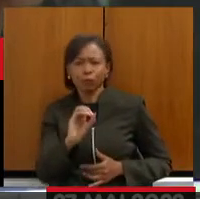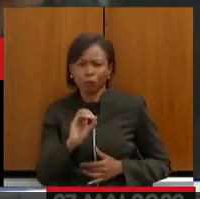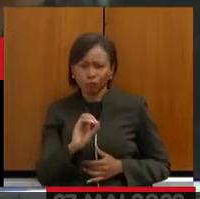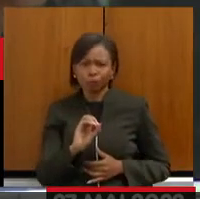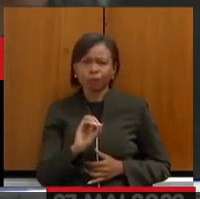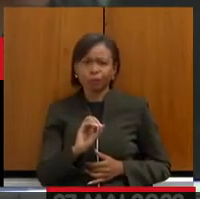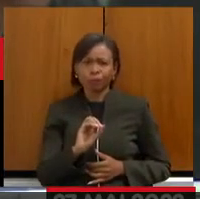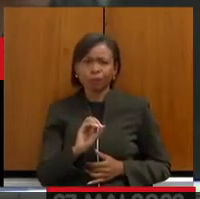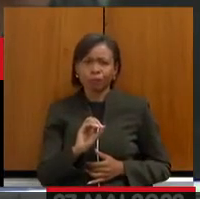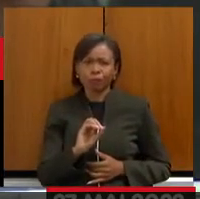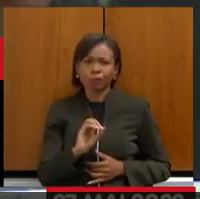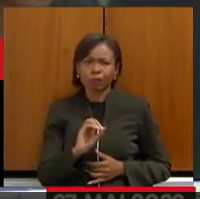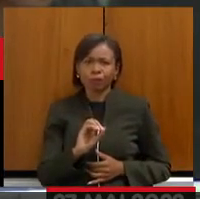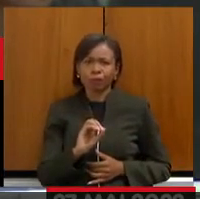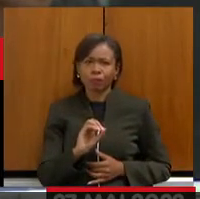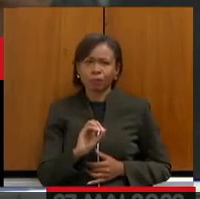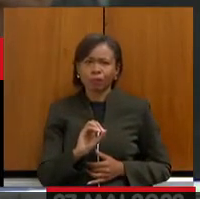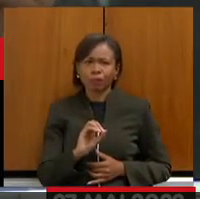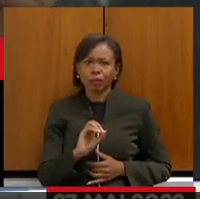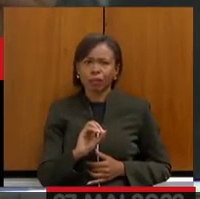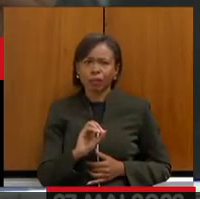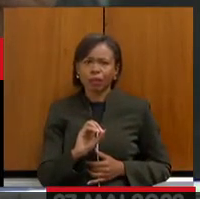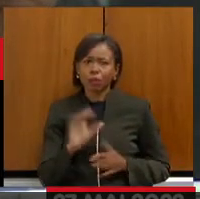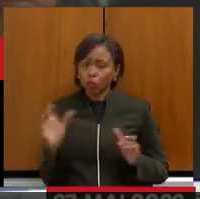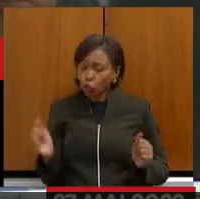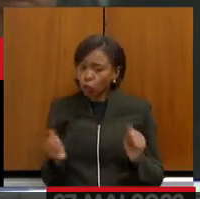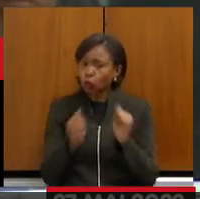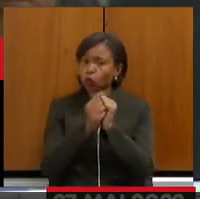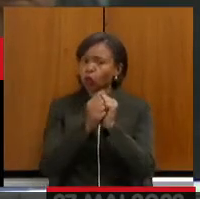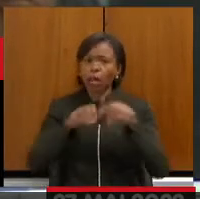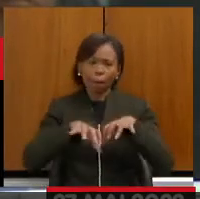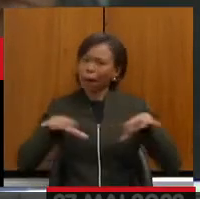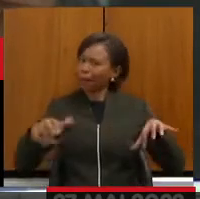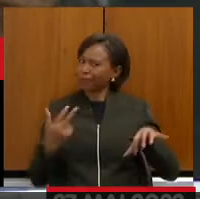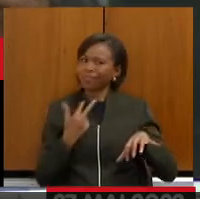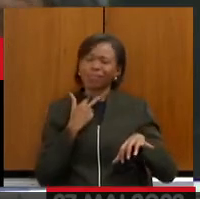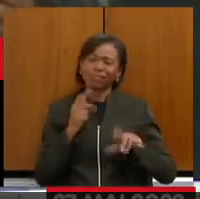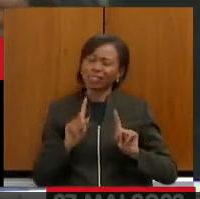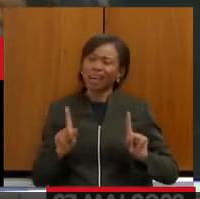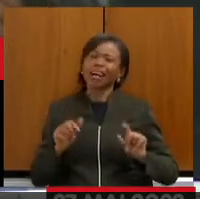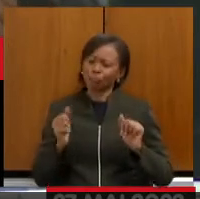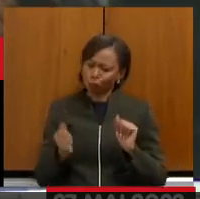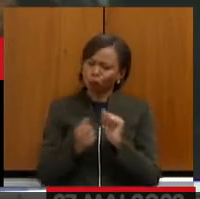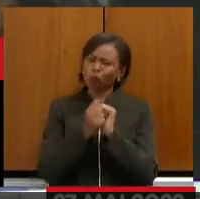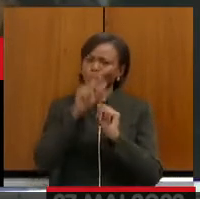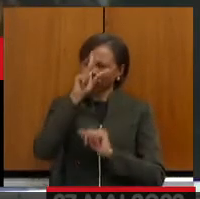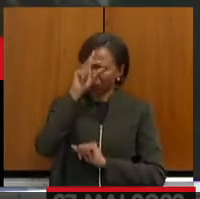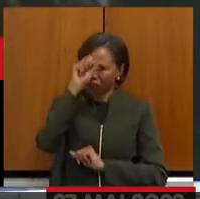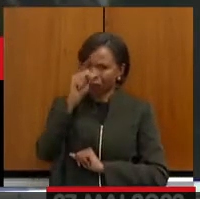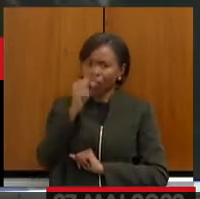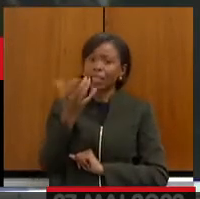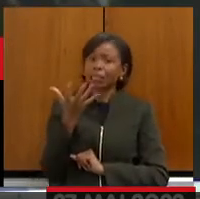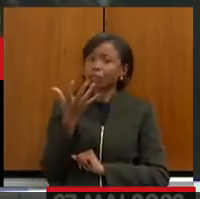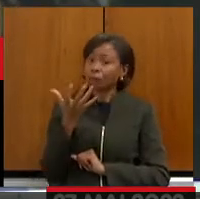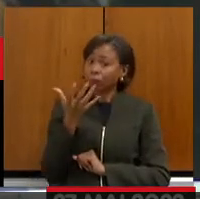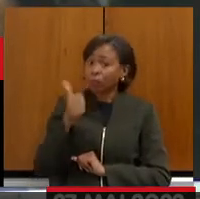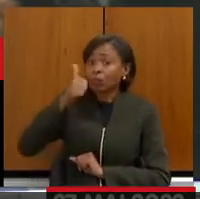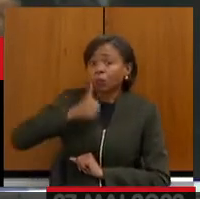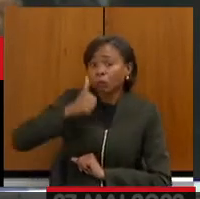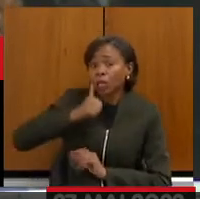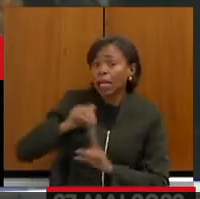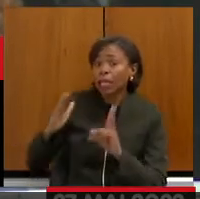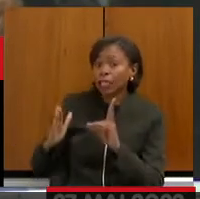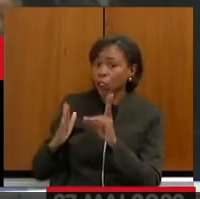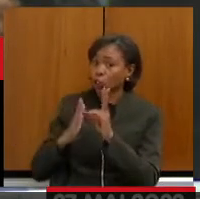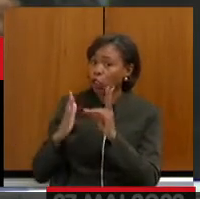separando porque ajuda que a gente é forte então eu gostaria que eu tivesse mulheres indígenas na